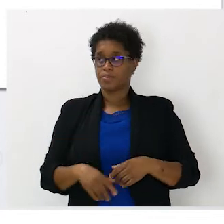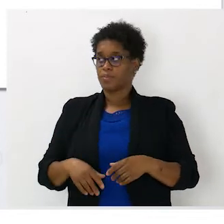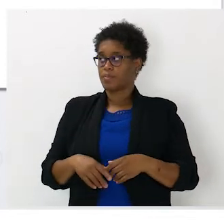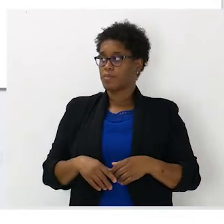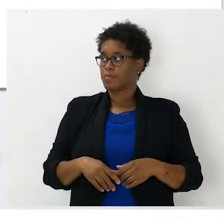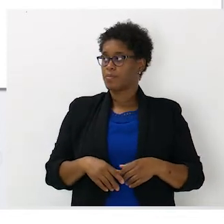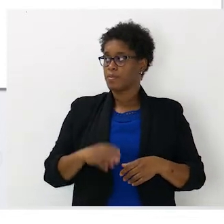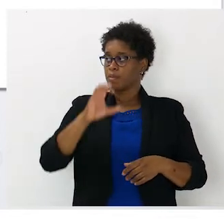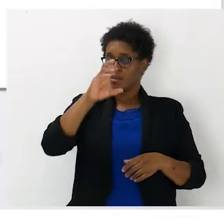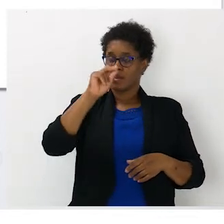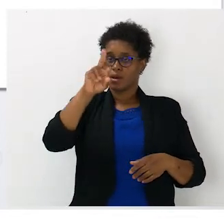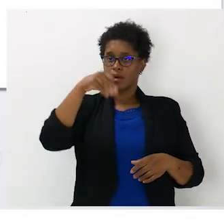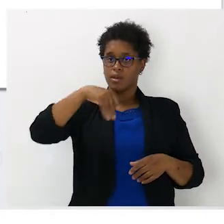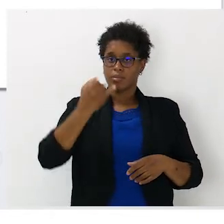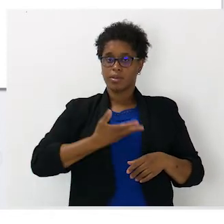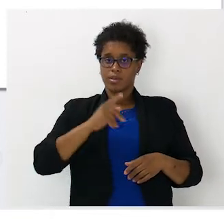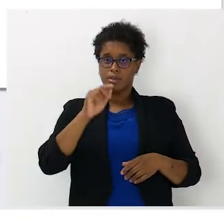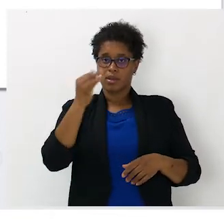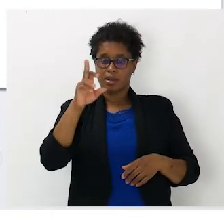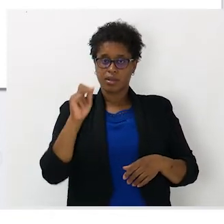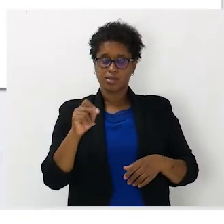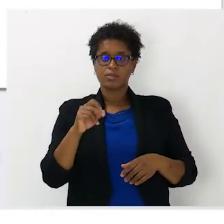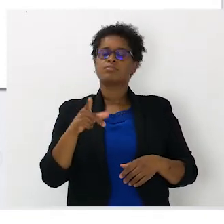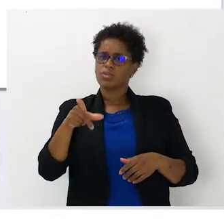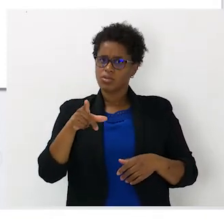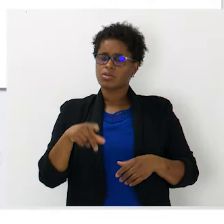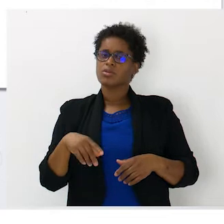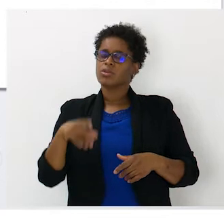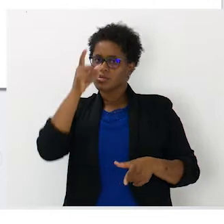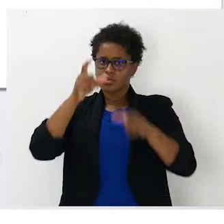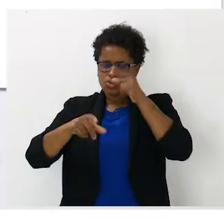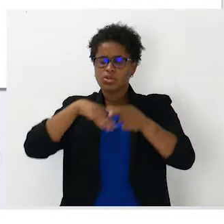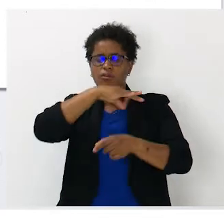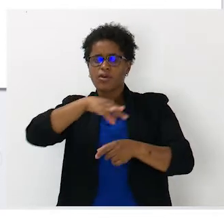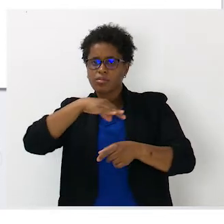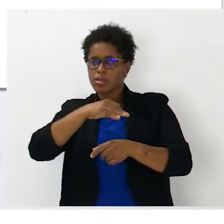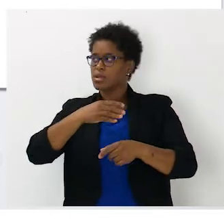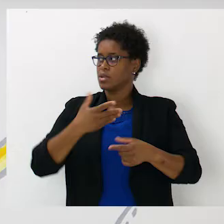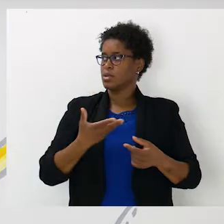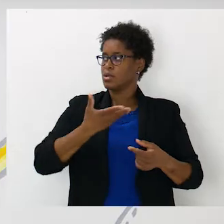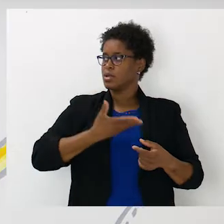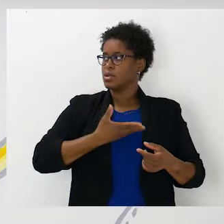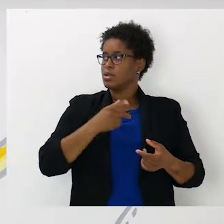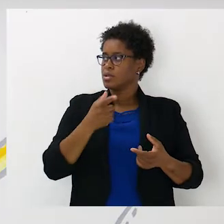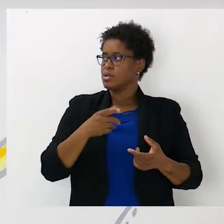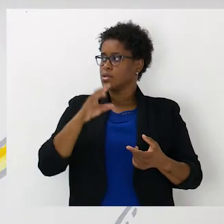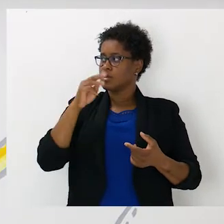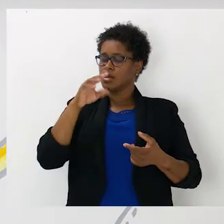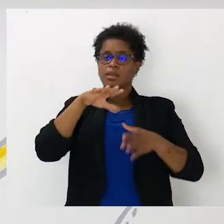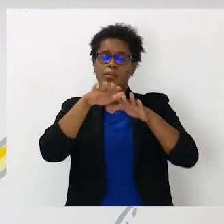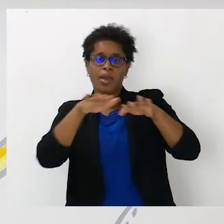Carpideiras, membros da família, rodeiam a cama do morto.